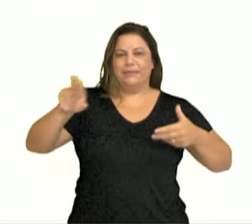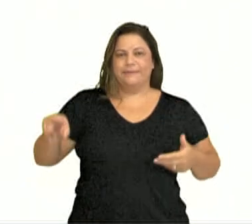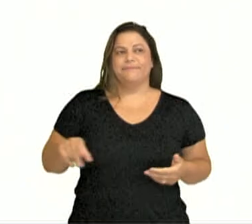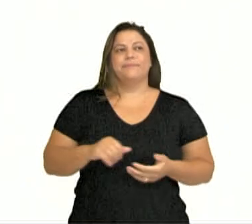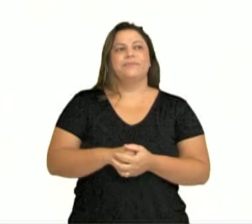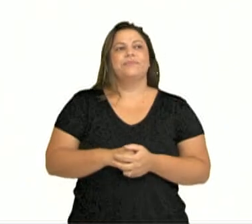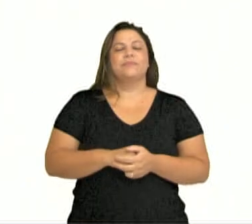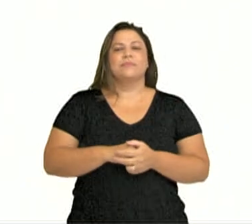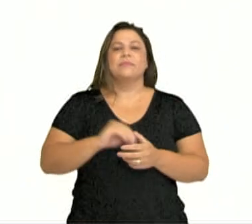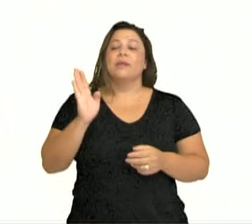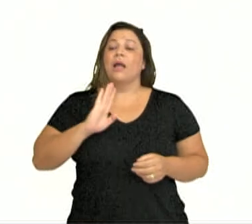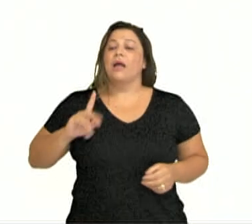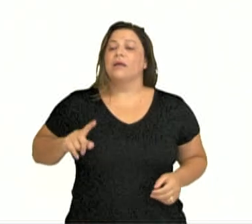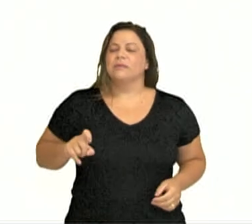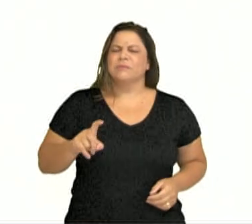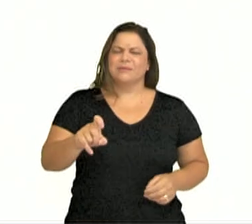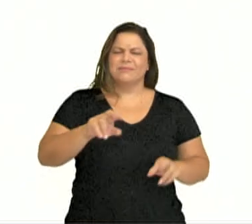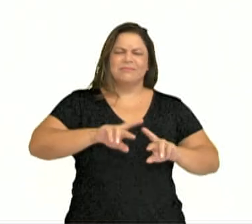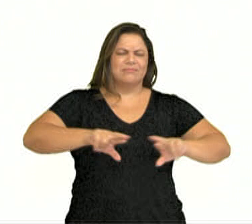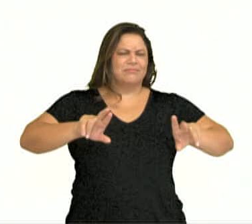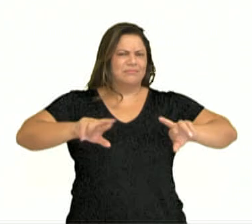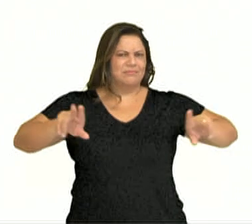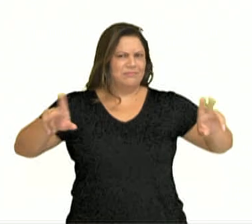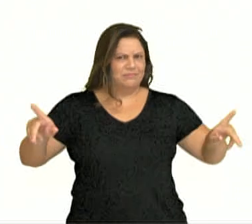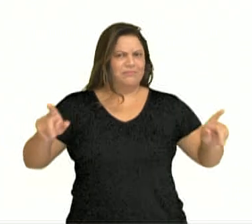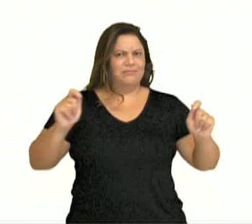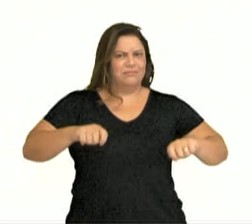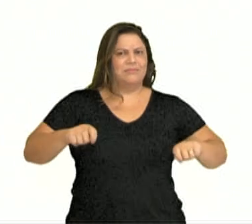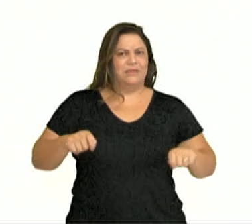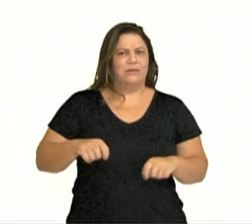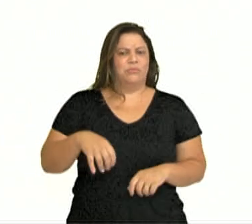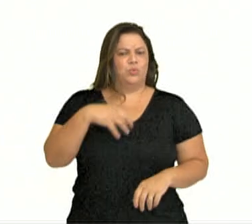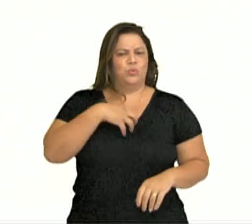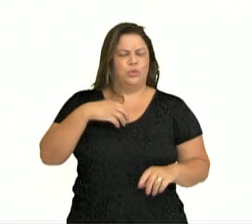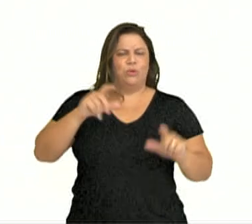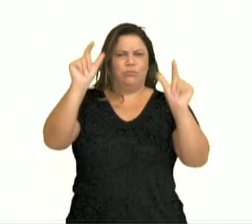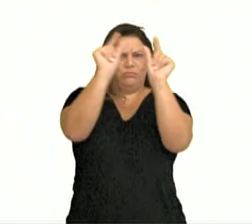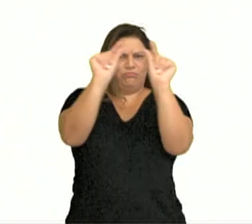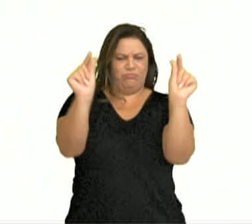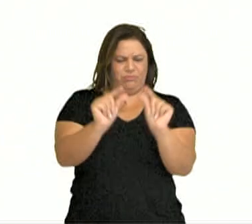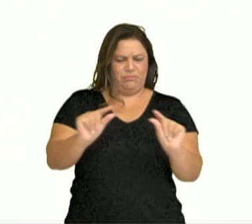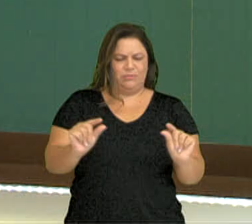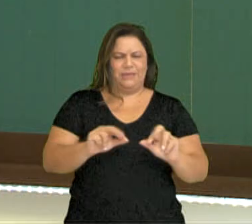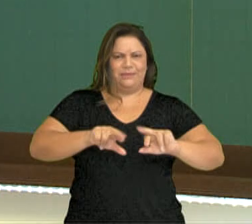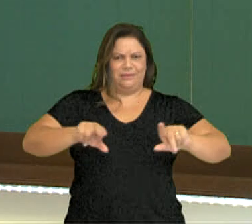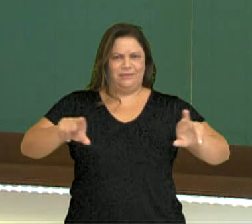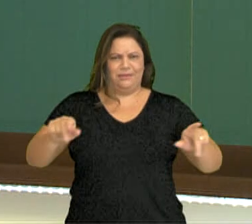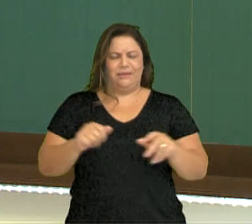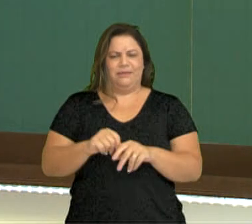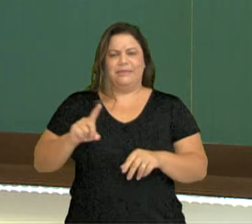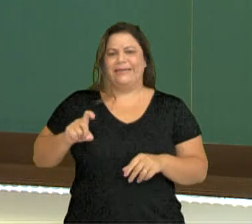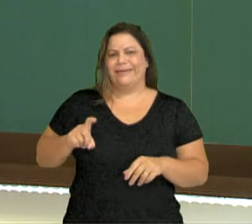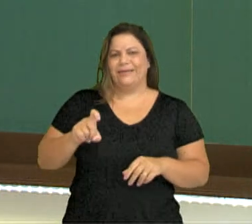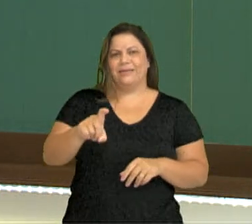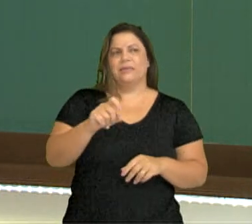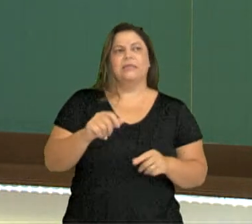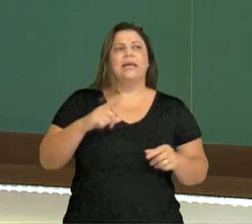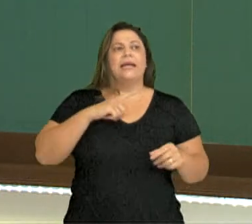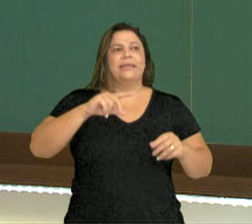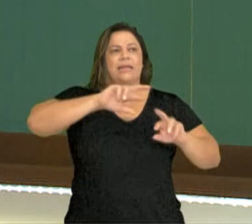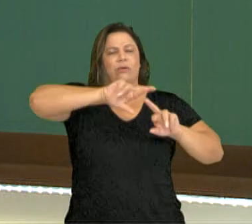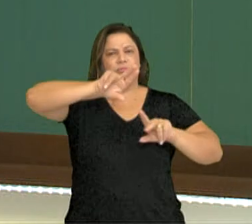possuem uma diversidade morfológica por conta da sua forma. Então, nós temos as formas, cocos, que